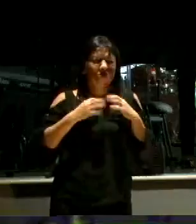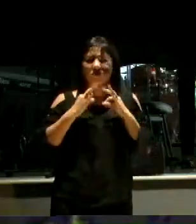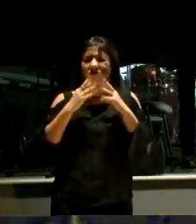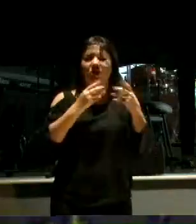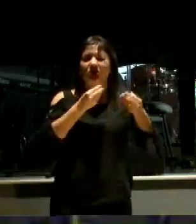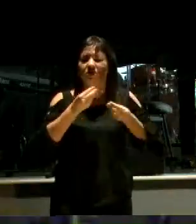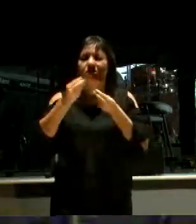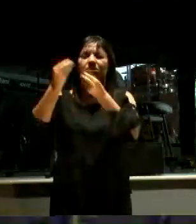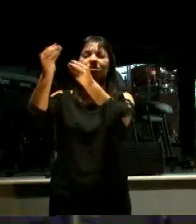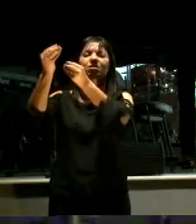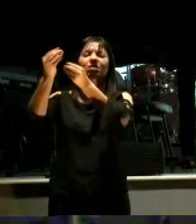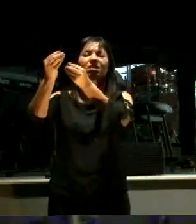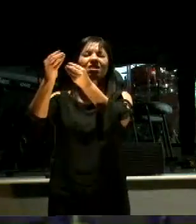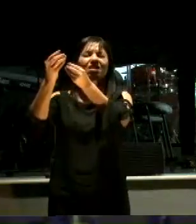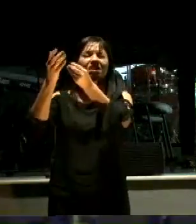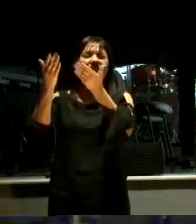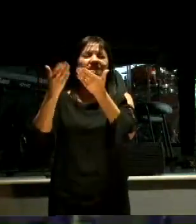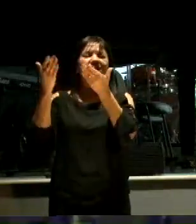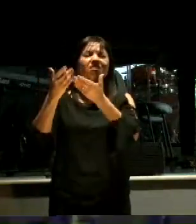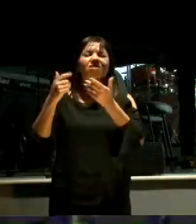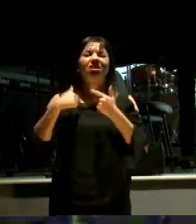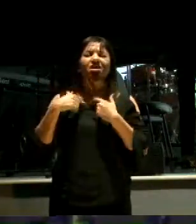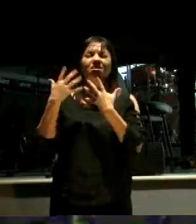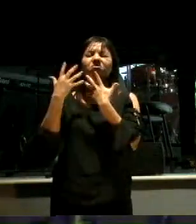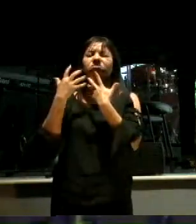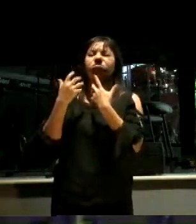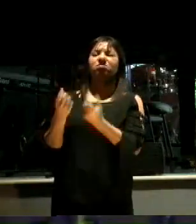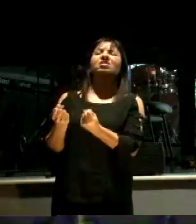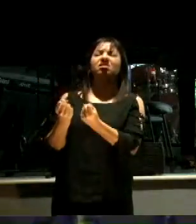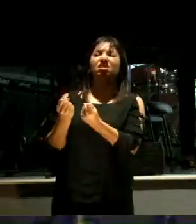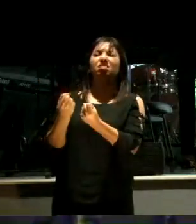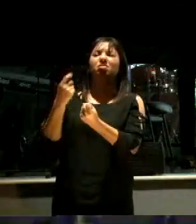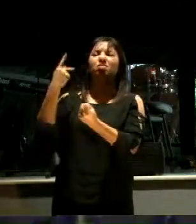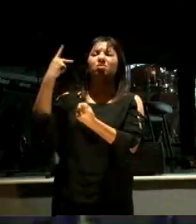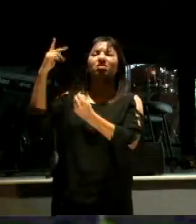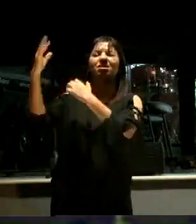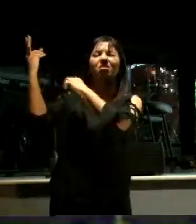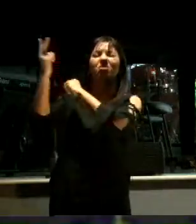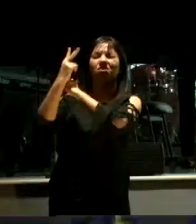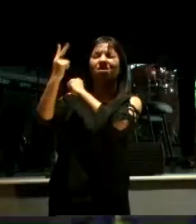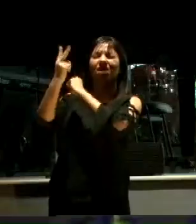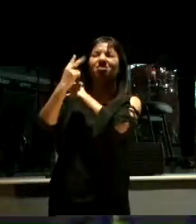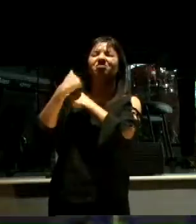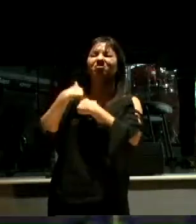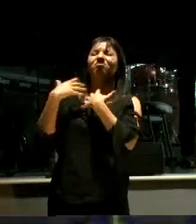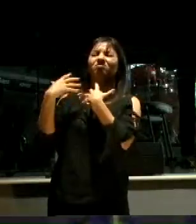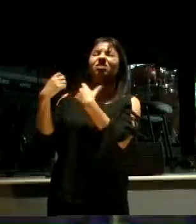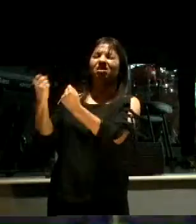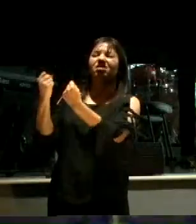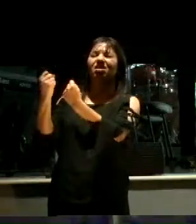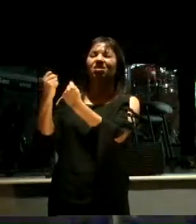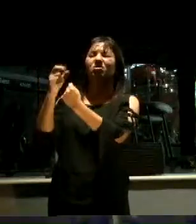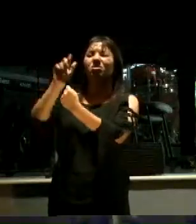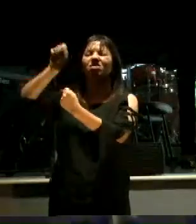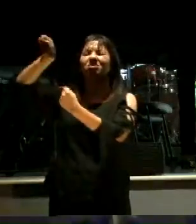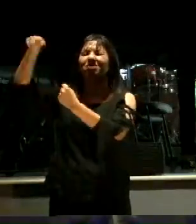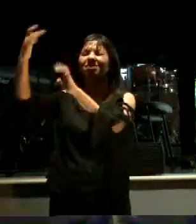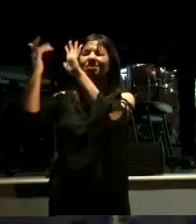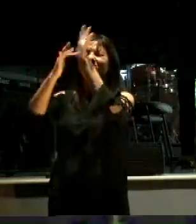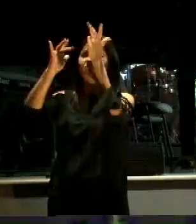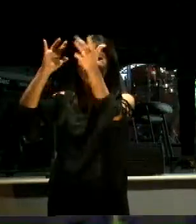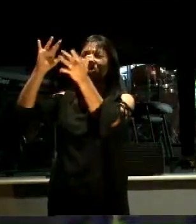humana, e eu tomo posse, Senhor, do teu cuidado por mim. Diga assim: em nome de